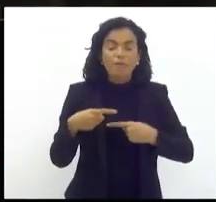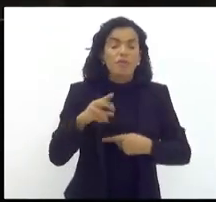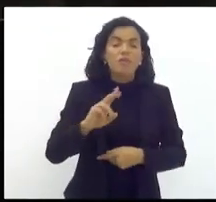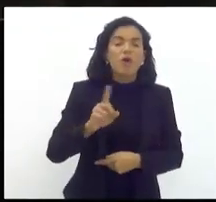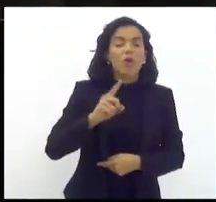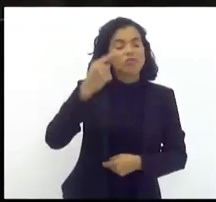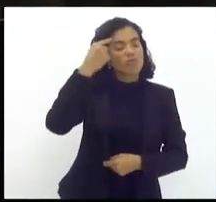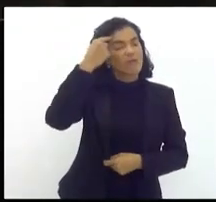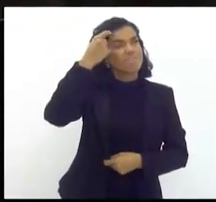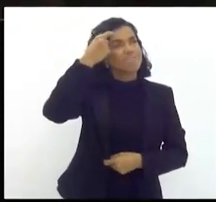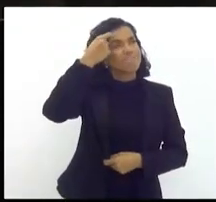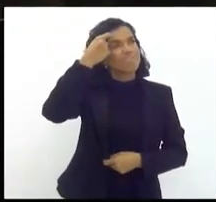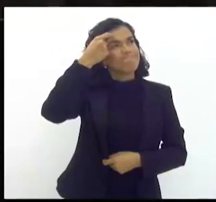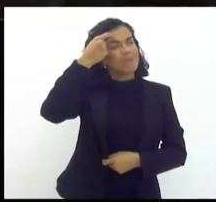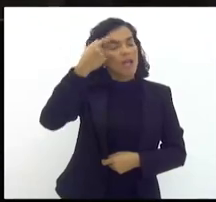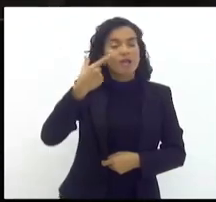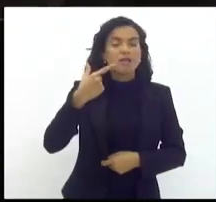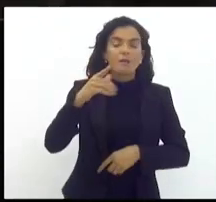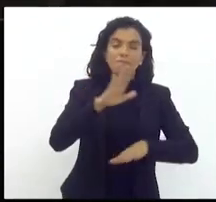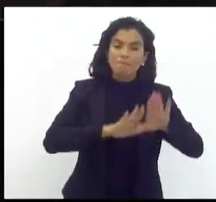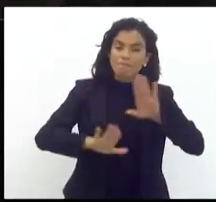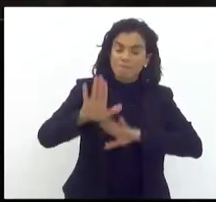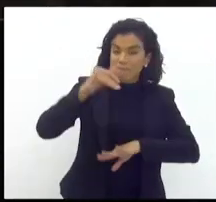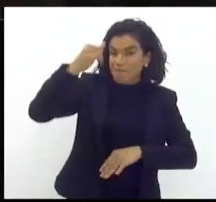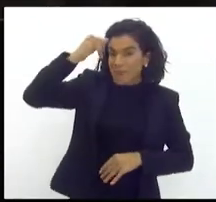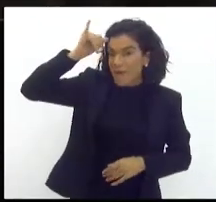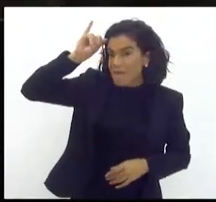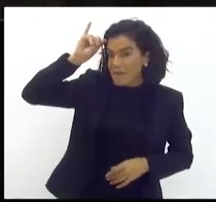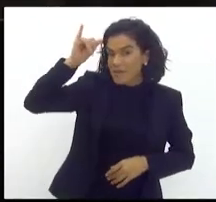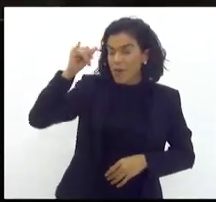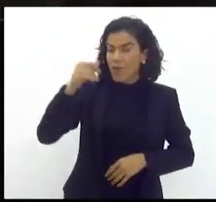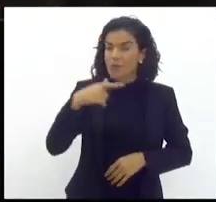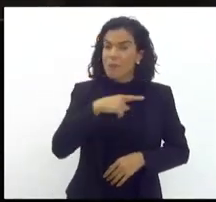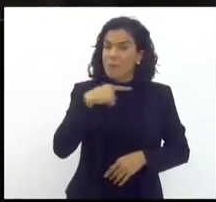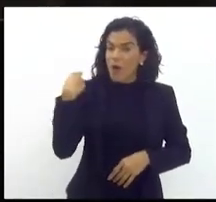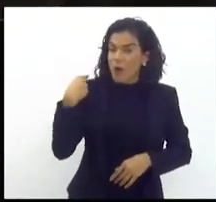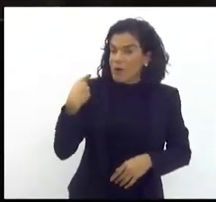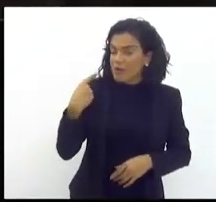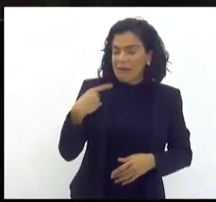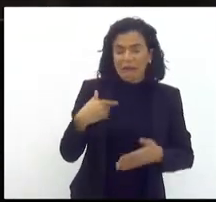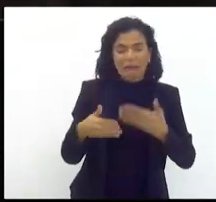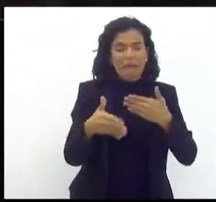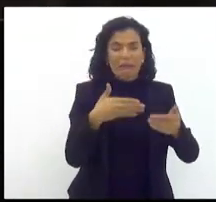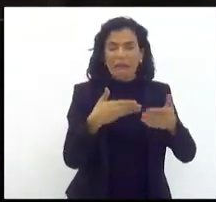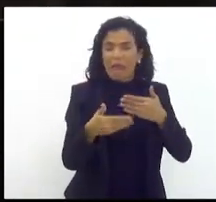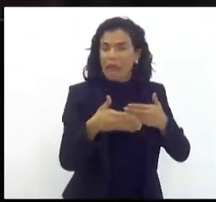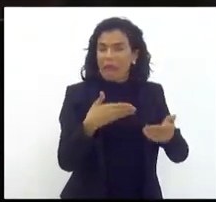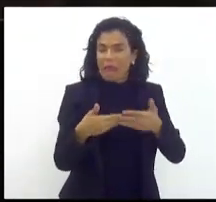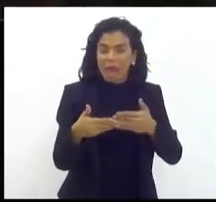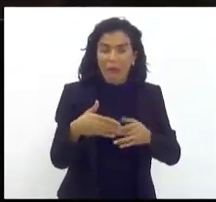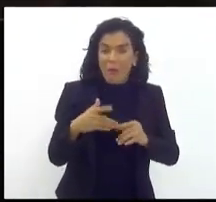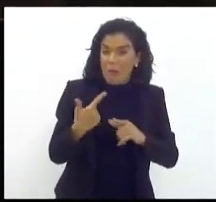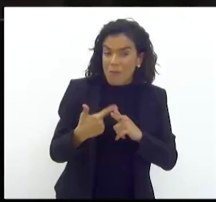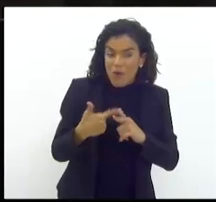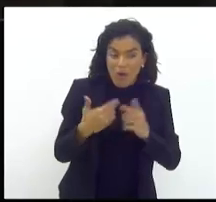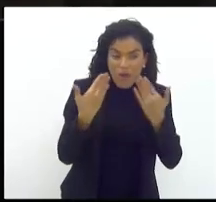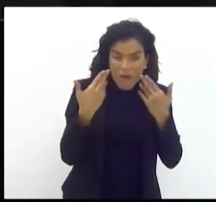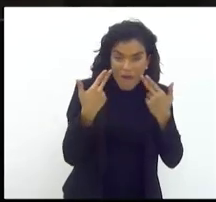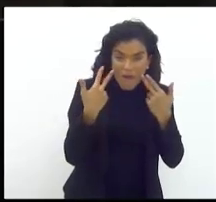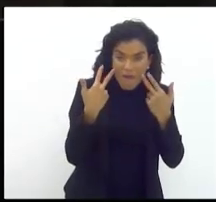lógica de prevenção prevenção de assassinatos e seja de quem for porque adiante